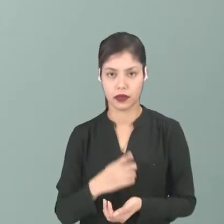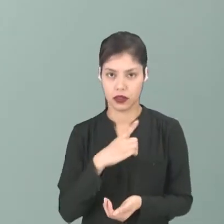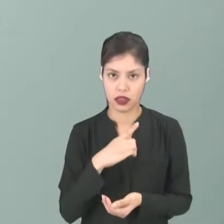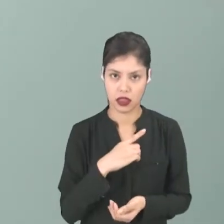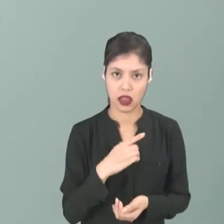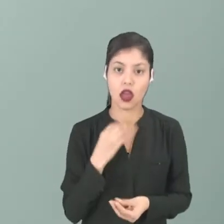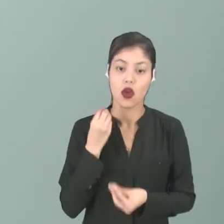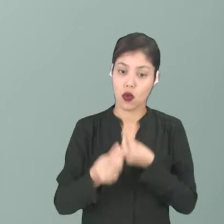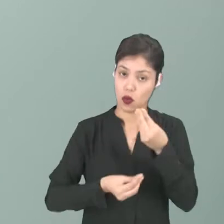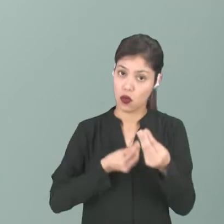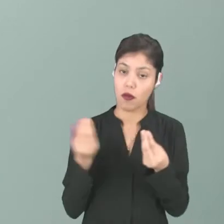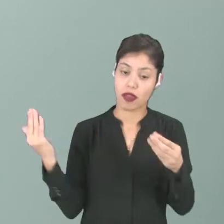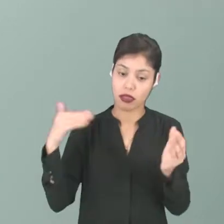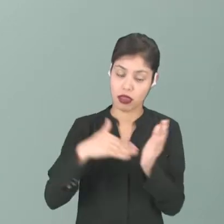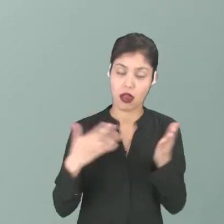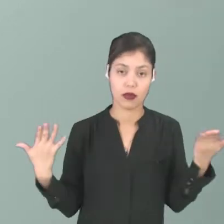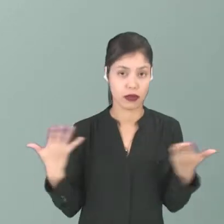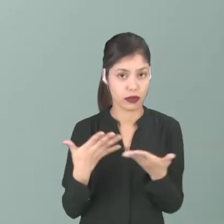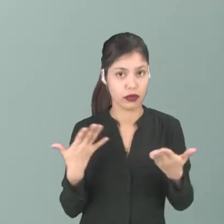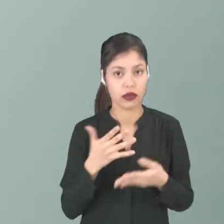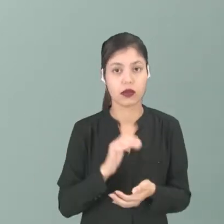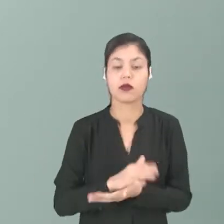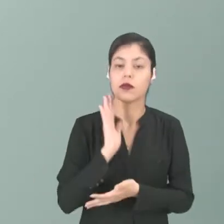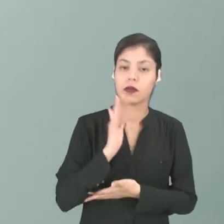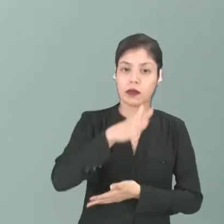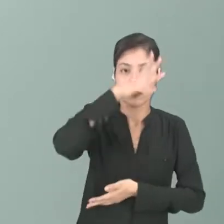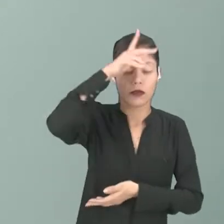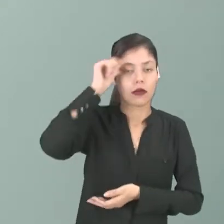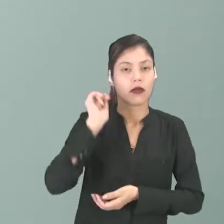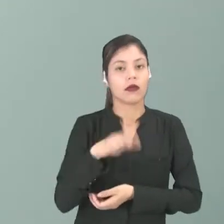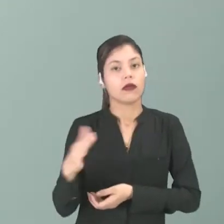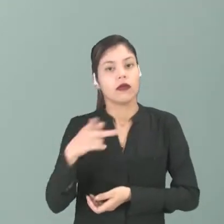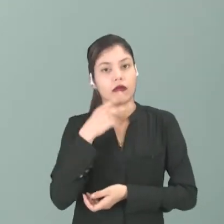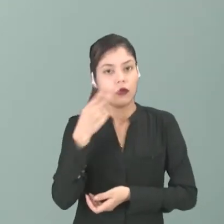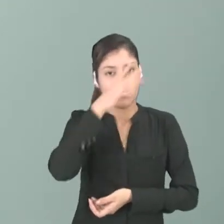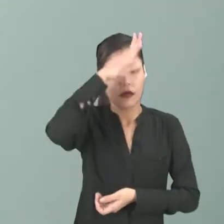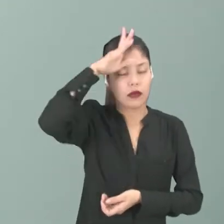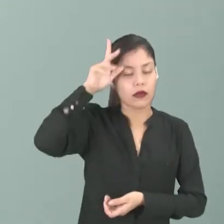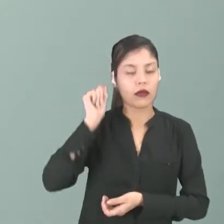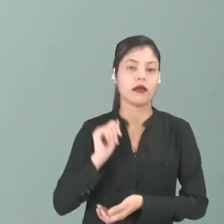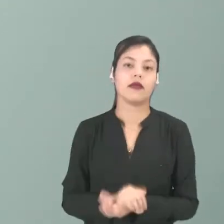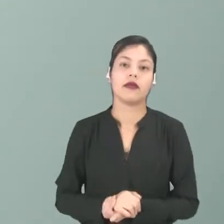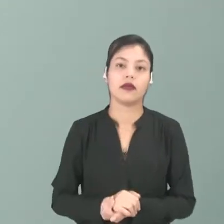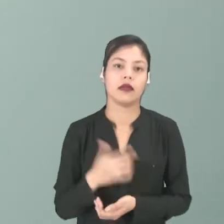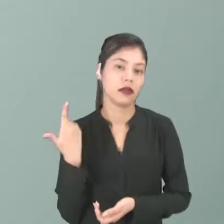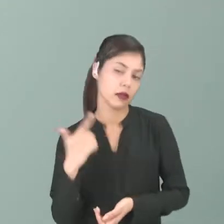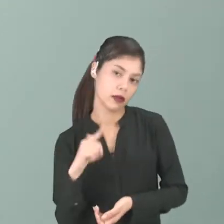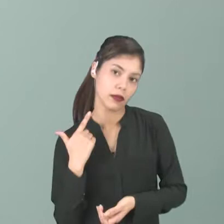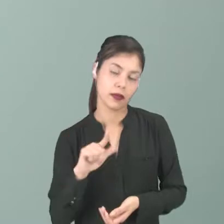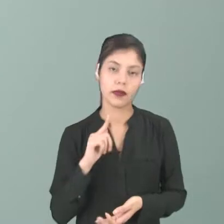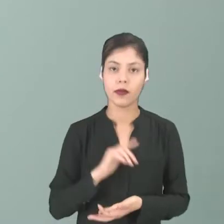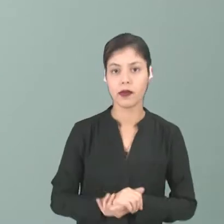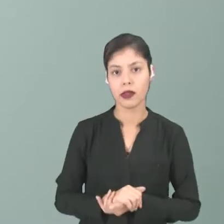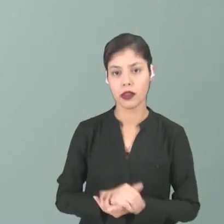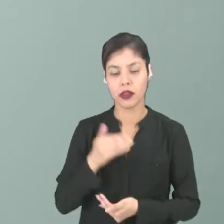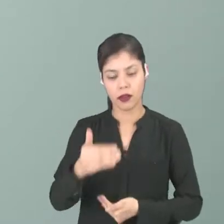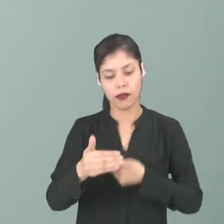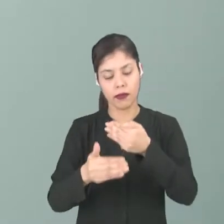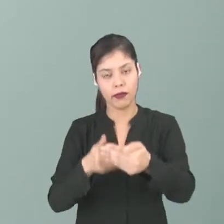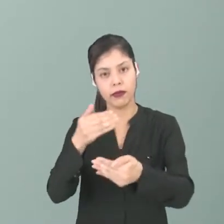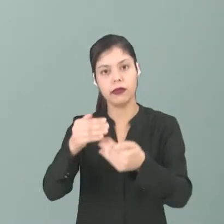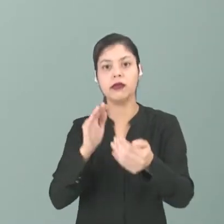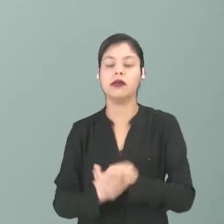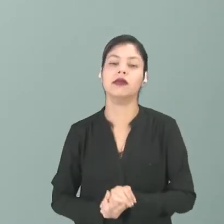ele vem ocorrendo até hoje, já que a Amazônia, quando nós falamos de Amazônia, ela não teve um processo